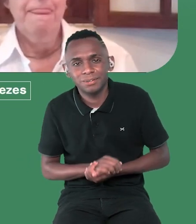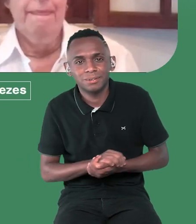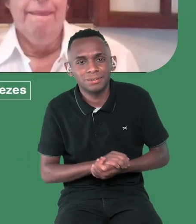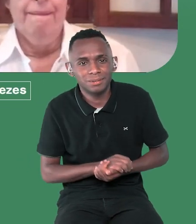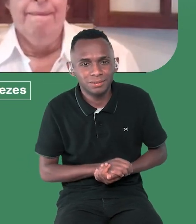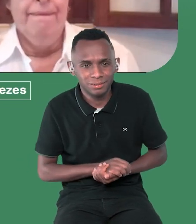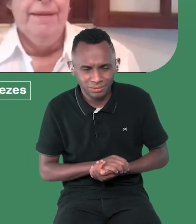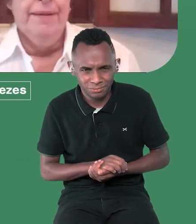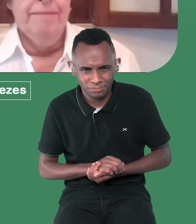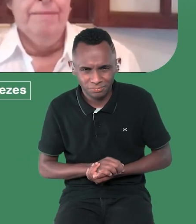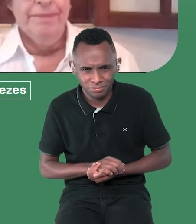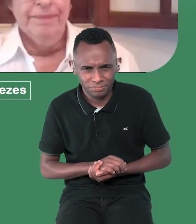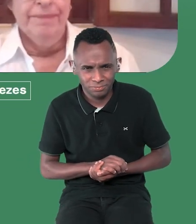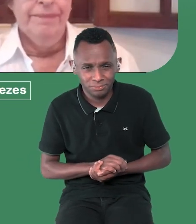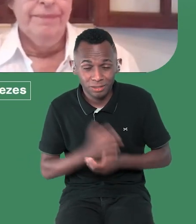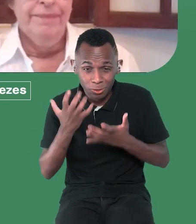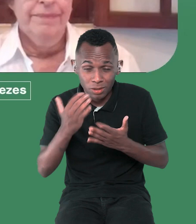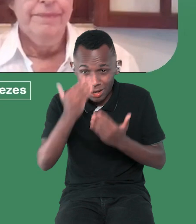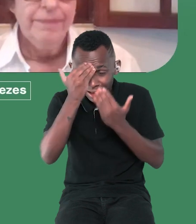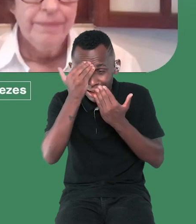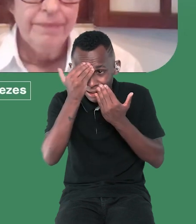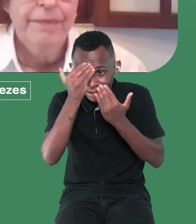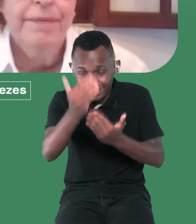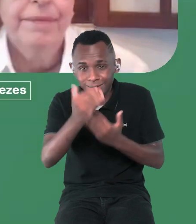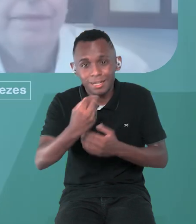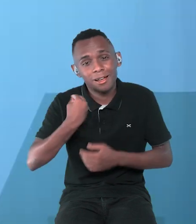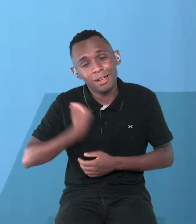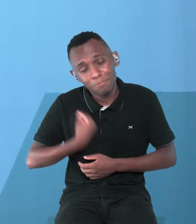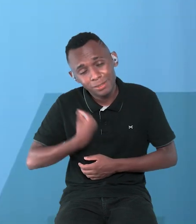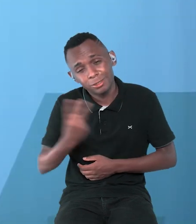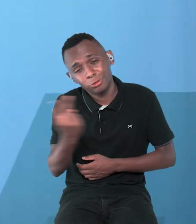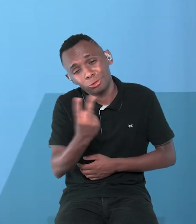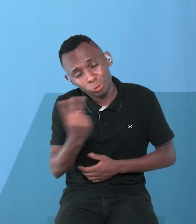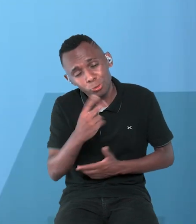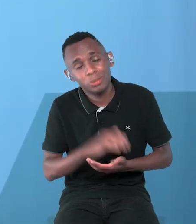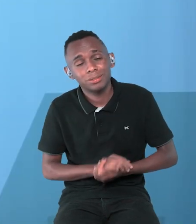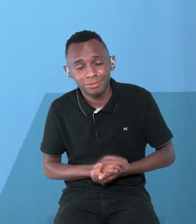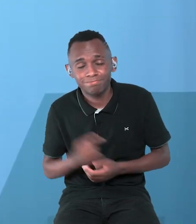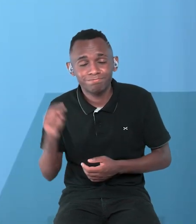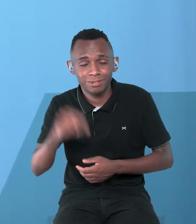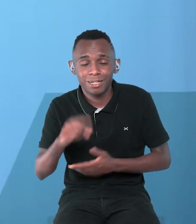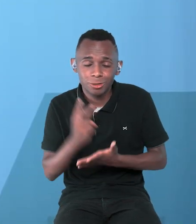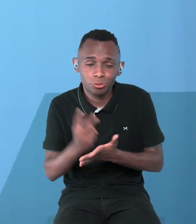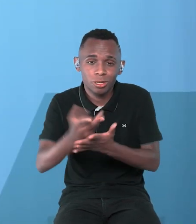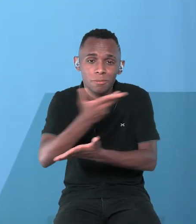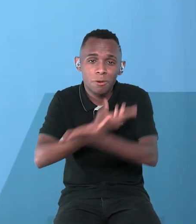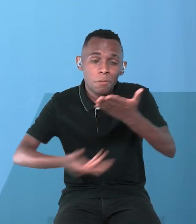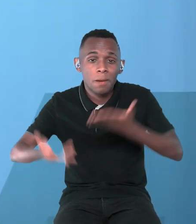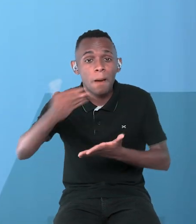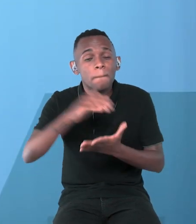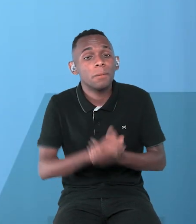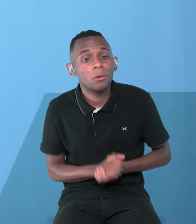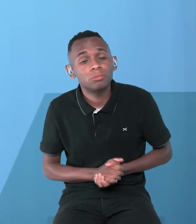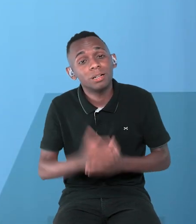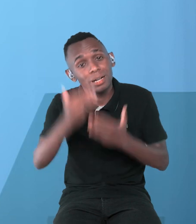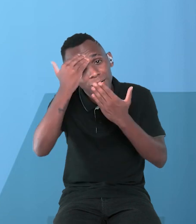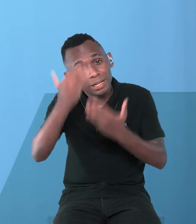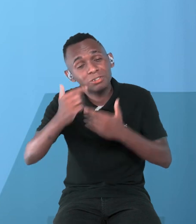de sofrimento, que é o sofrimento da criação. Então, quando eu falo essa relação criador